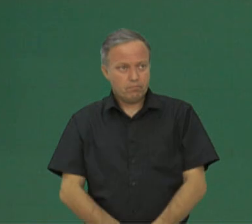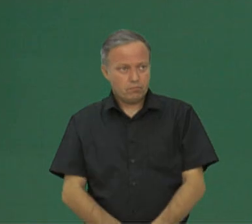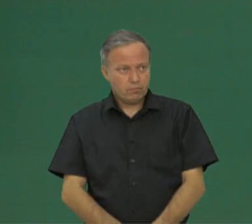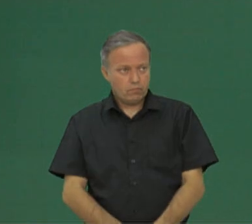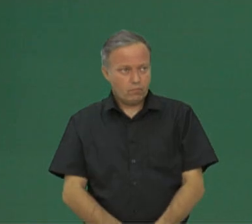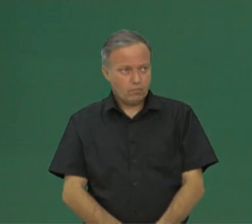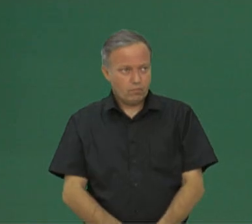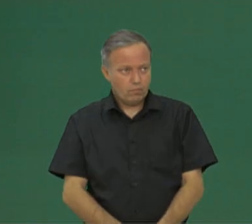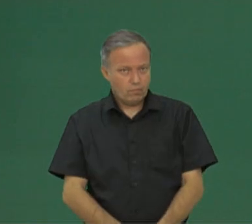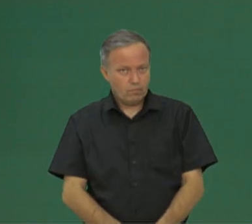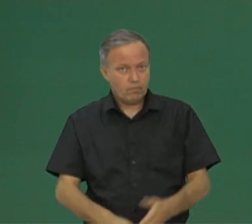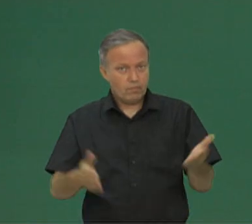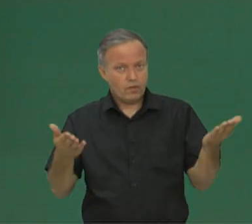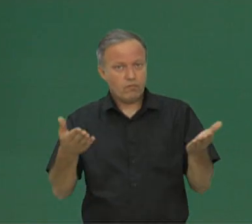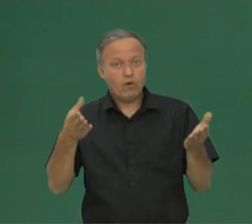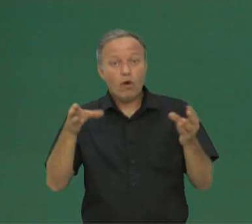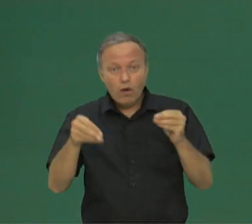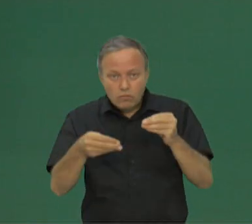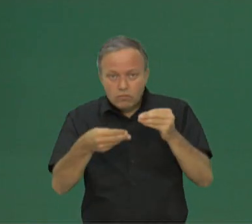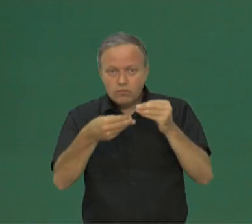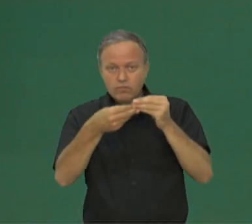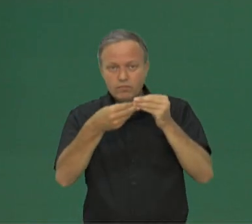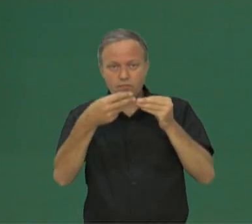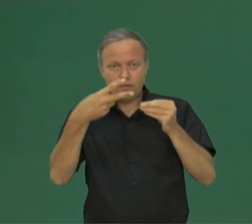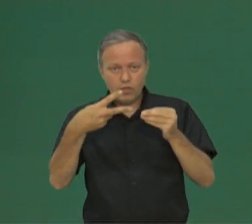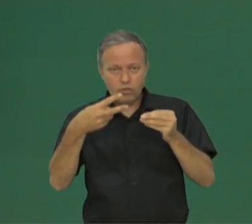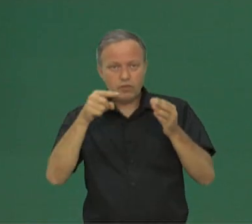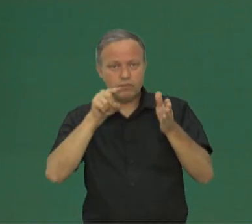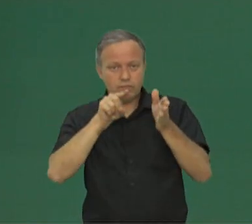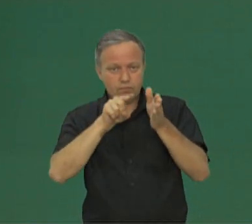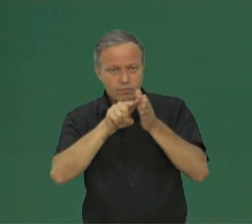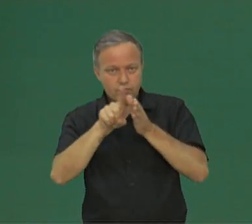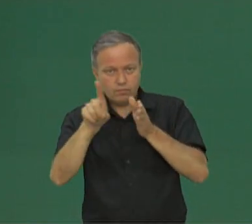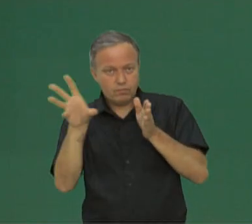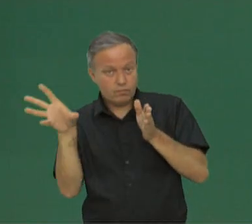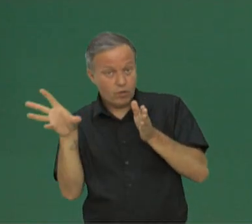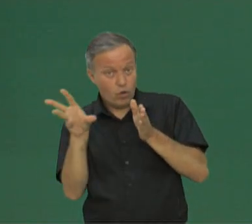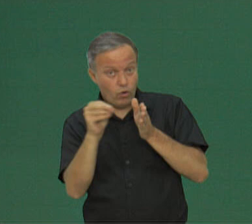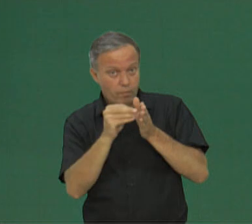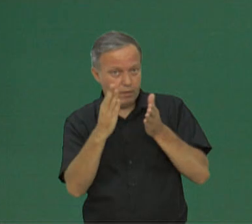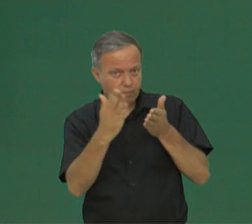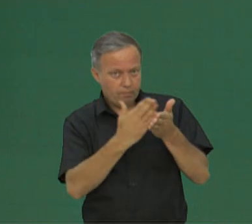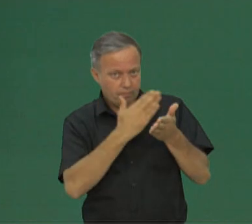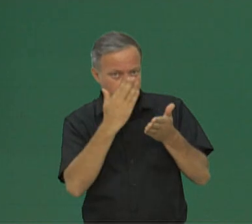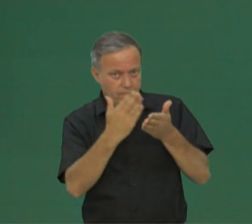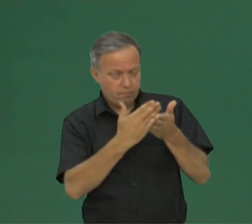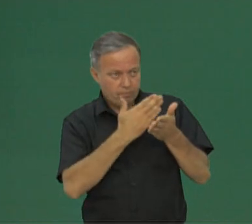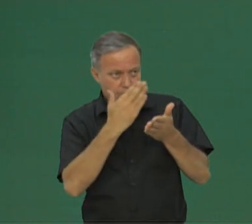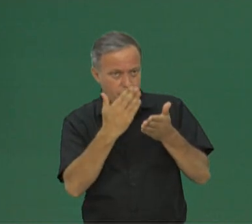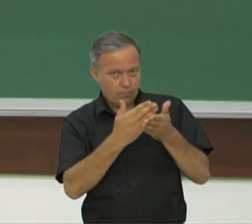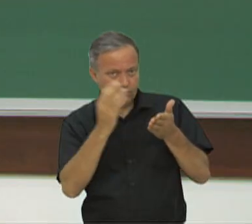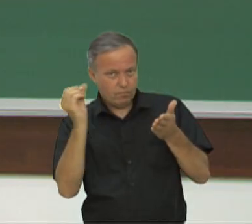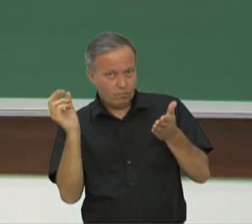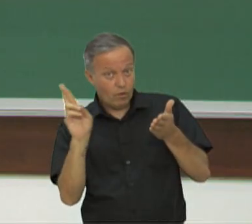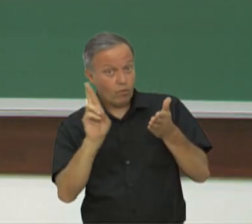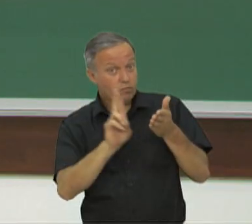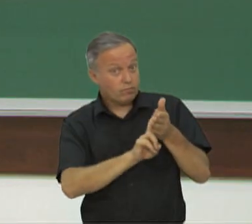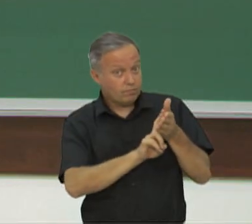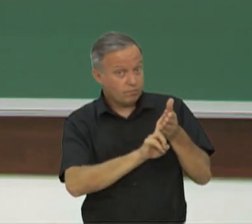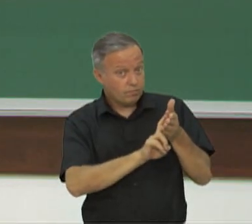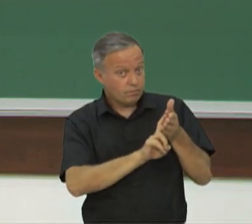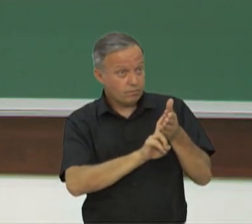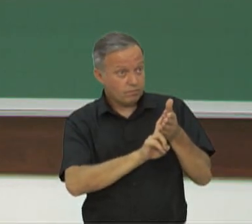para vocês duas perguntinhas para vocês anotarem no caderno, colocarem lá as suas respostas